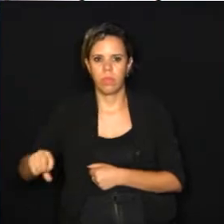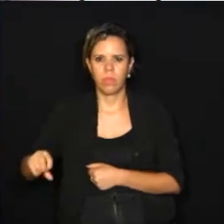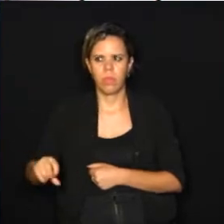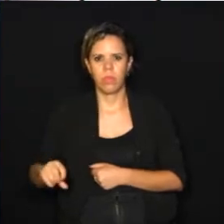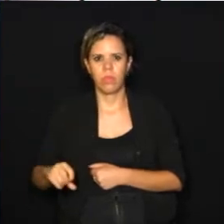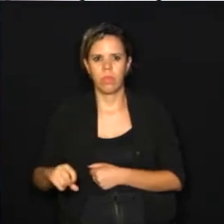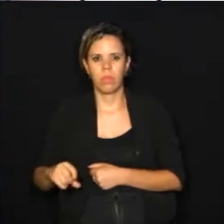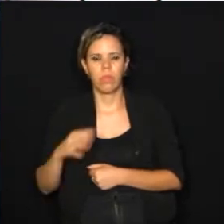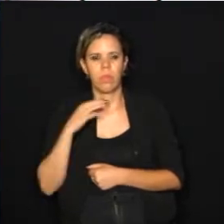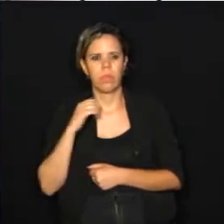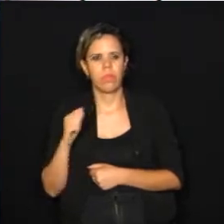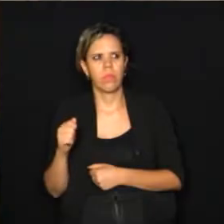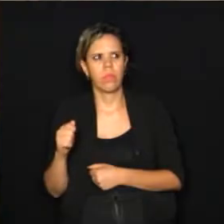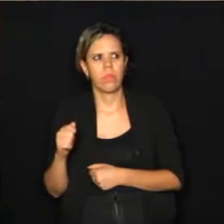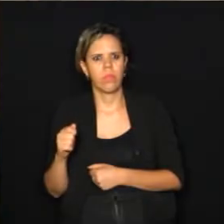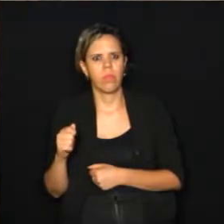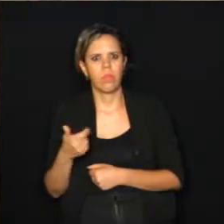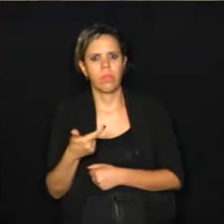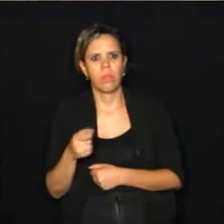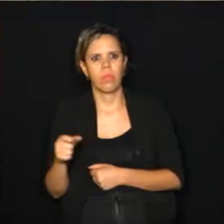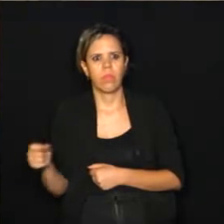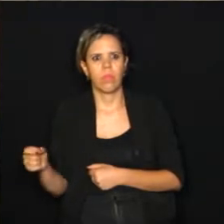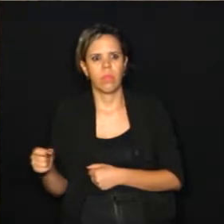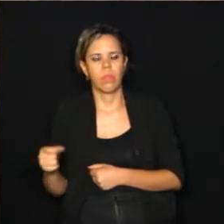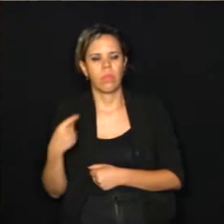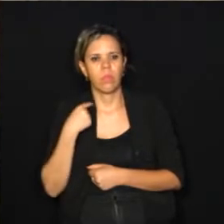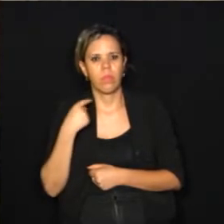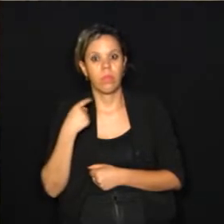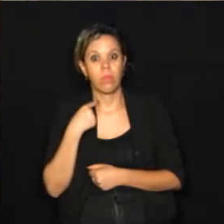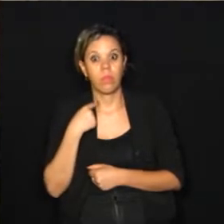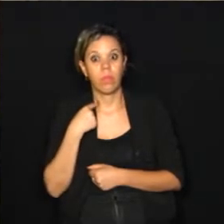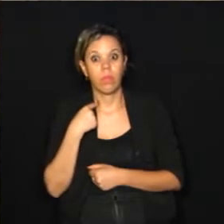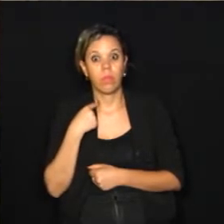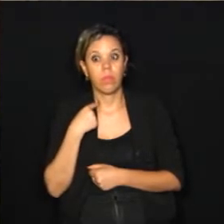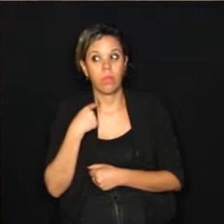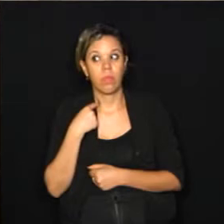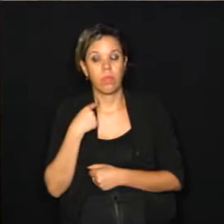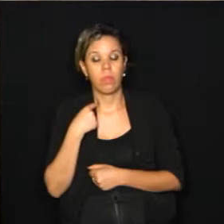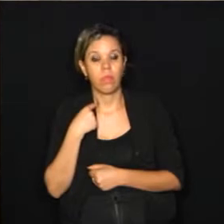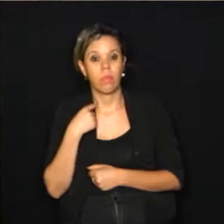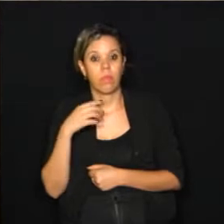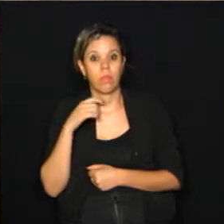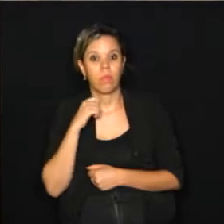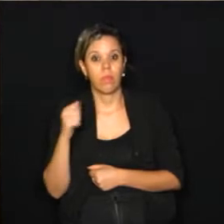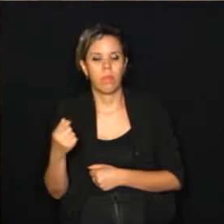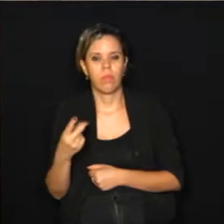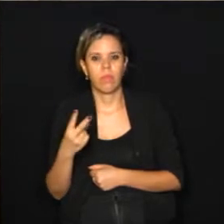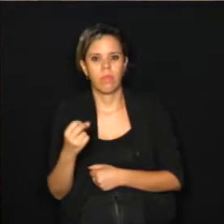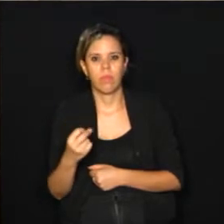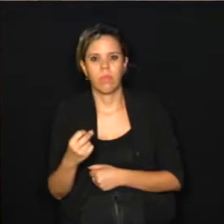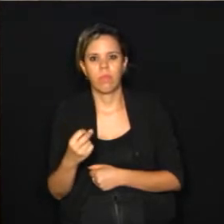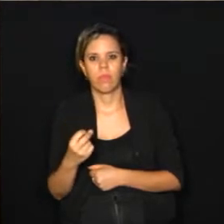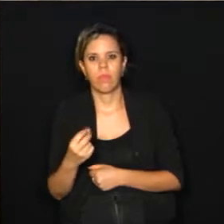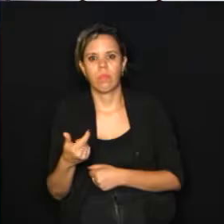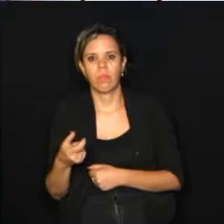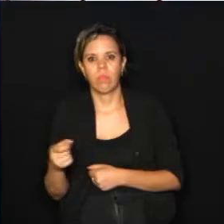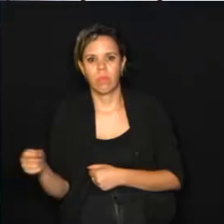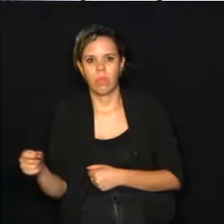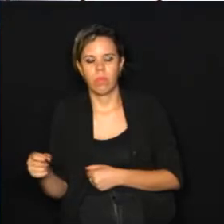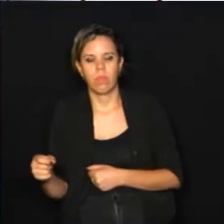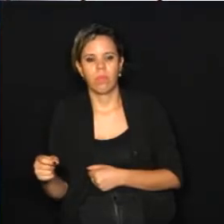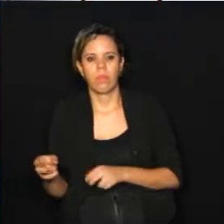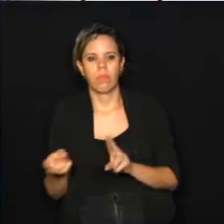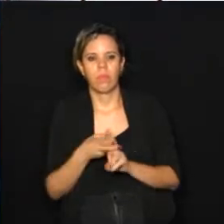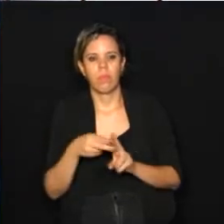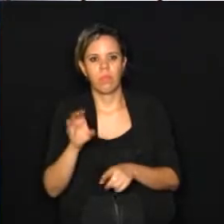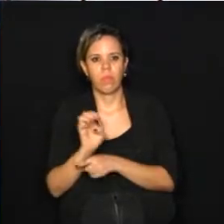Em abril, né? Meio de 2020. Abril e maio a gente tinha essas taxas bastante altas. SUS estadual, 7